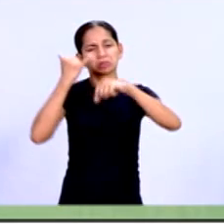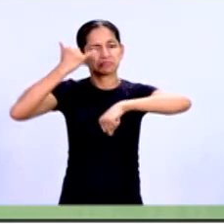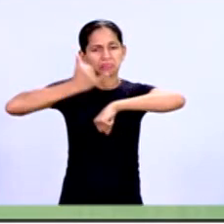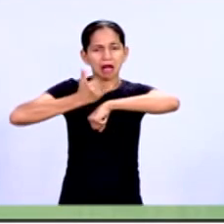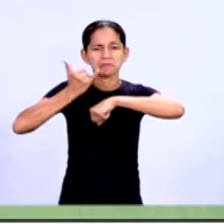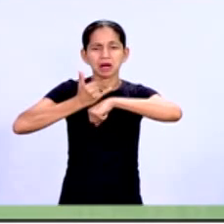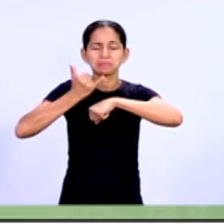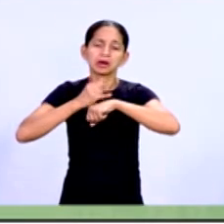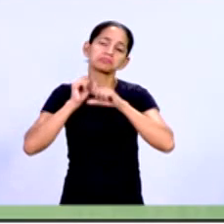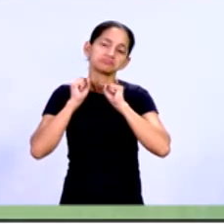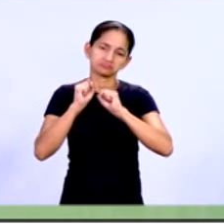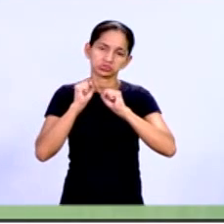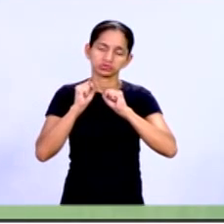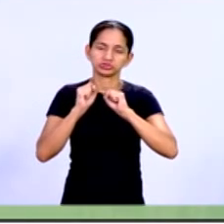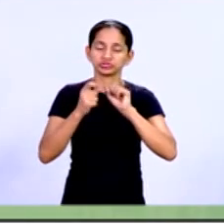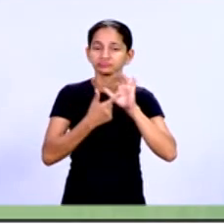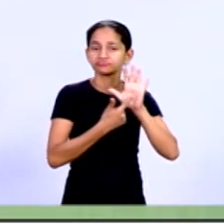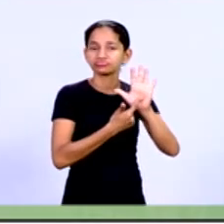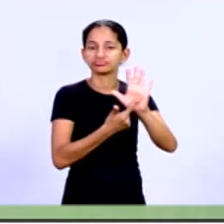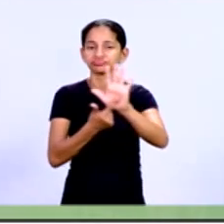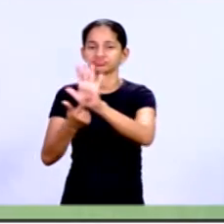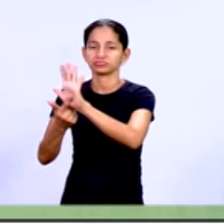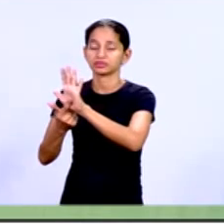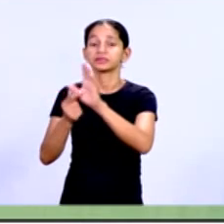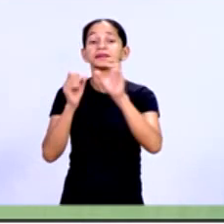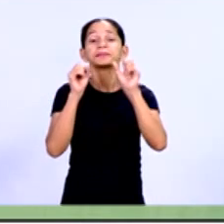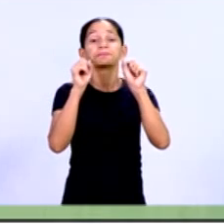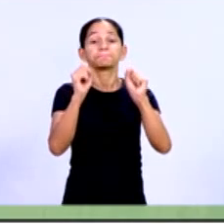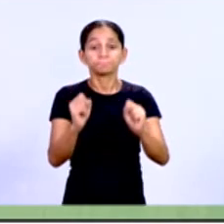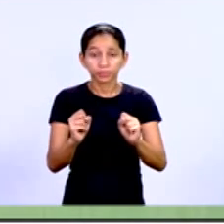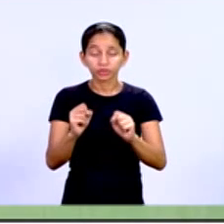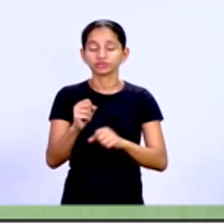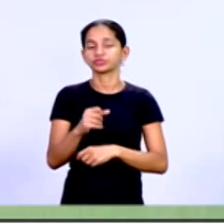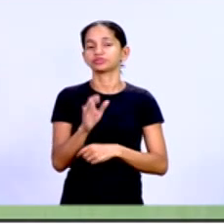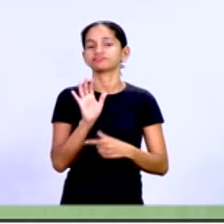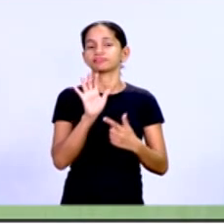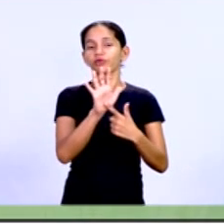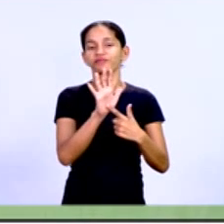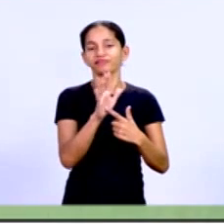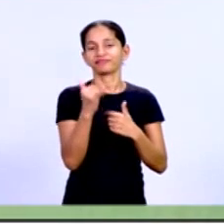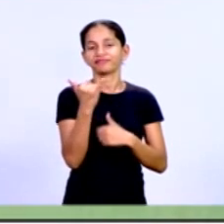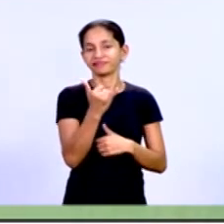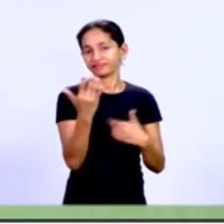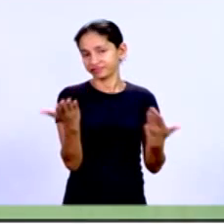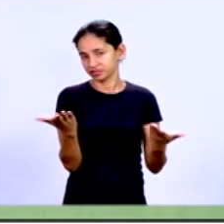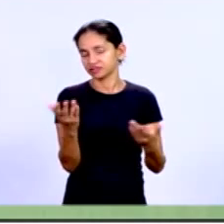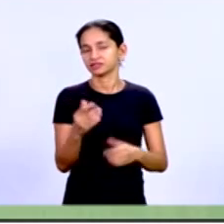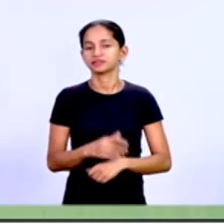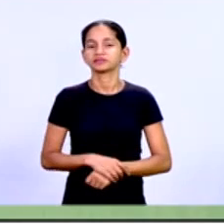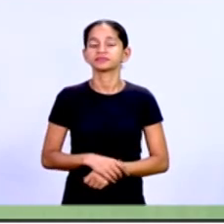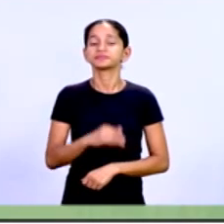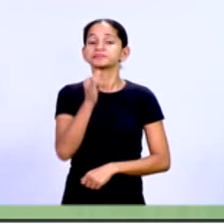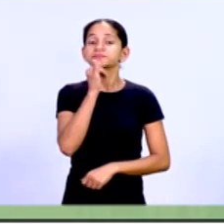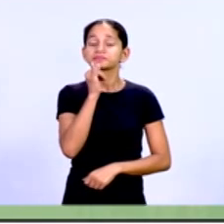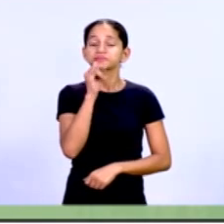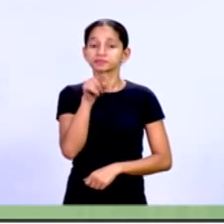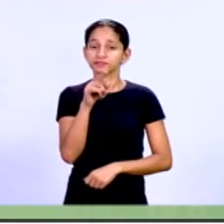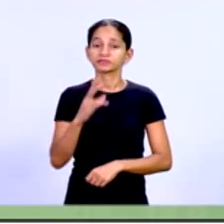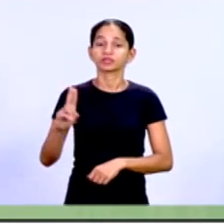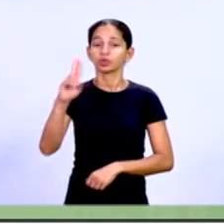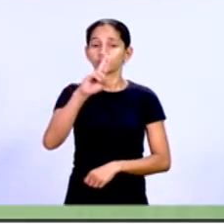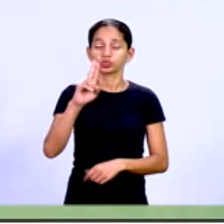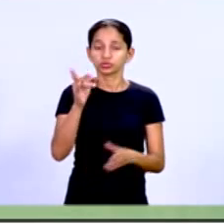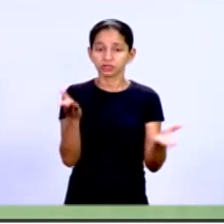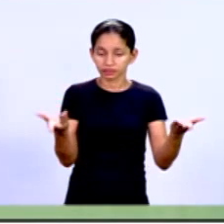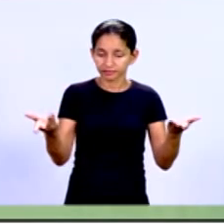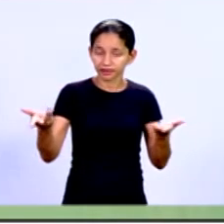metalúrgica que a gente tem no país. Então ela vai disponibilizar ações no mercado. Ela utiliza-se de uma instituição financeira como